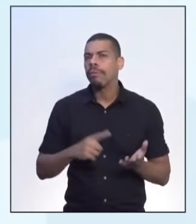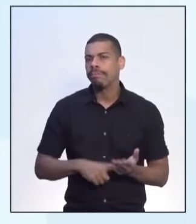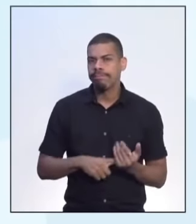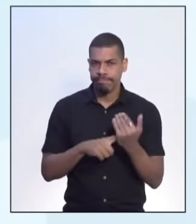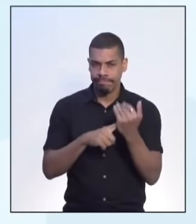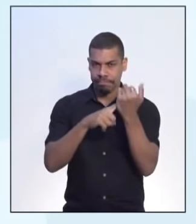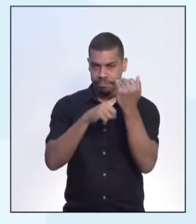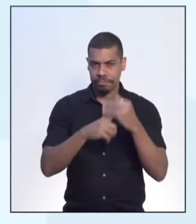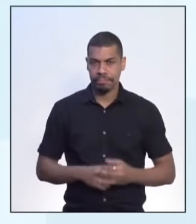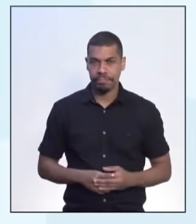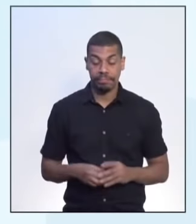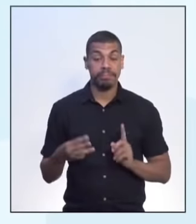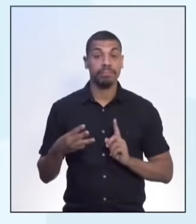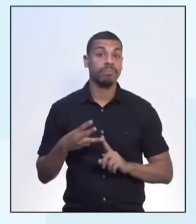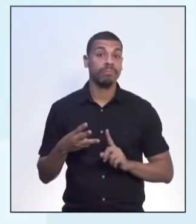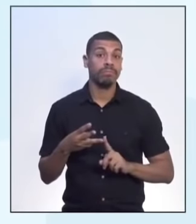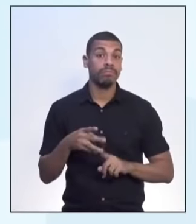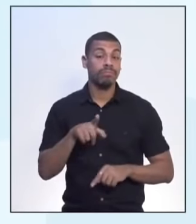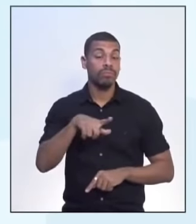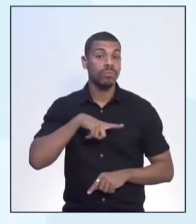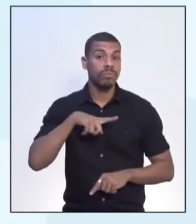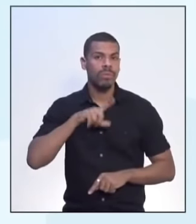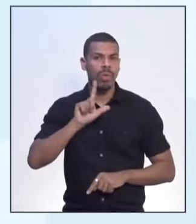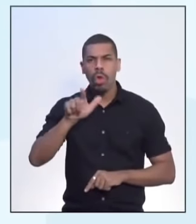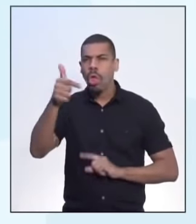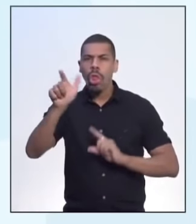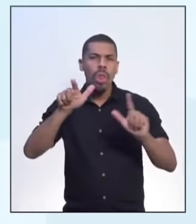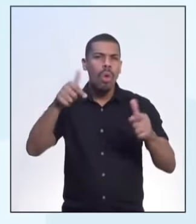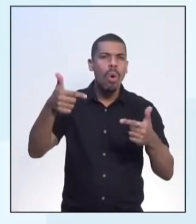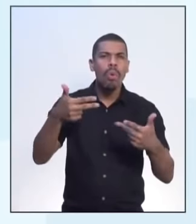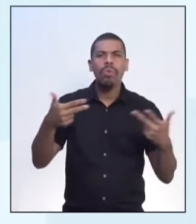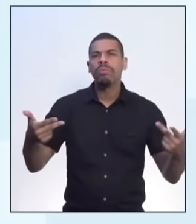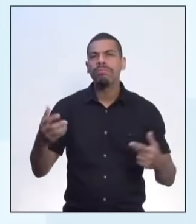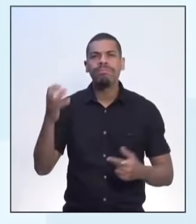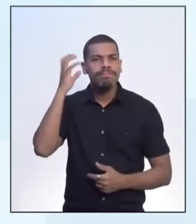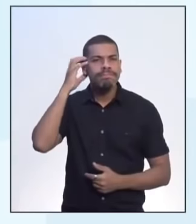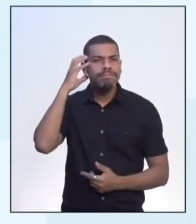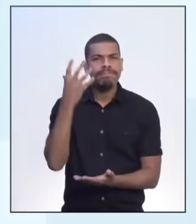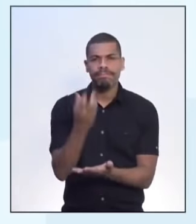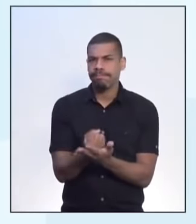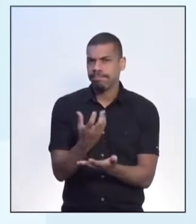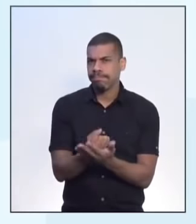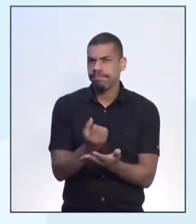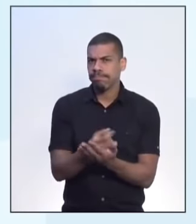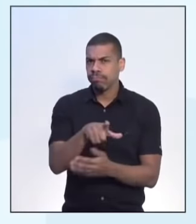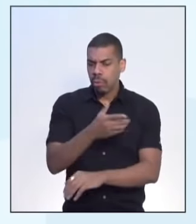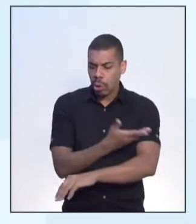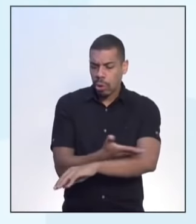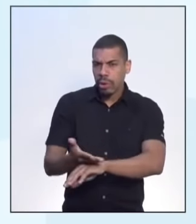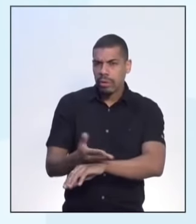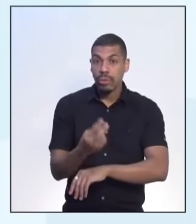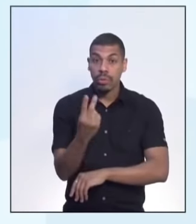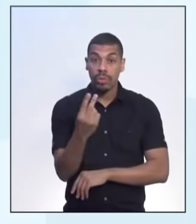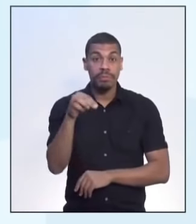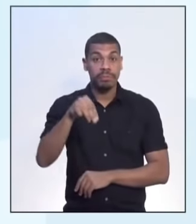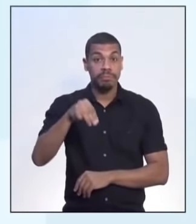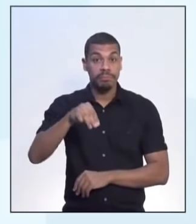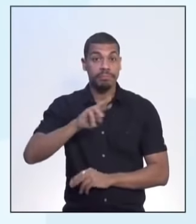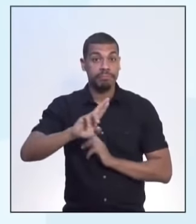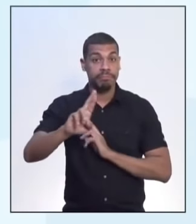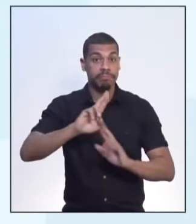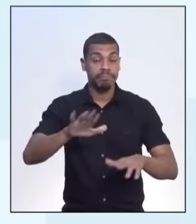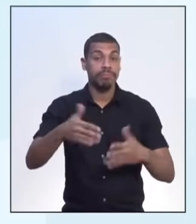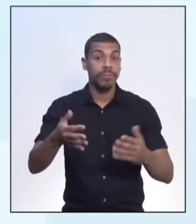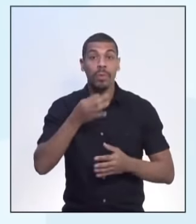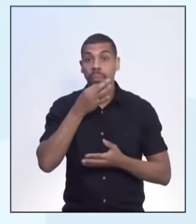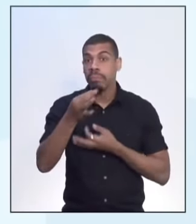Tem ouvido outros, além das aulas que nós temos aqui? Você está tendo esse hábito? 2 minutinhos para vocês responderem aí. Eu quero saber